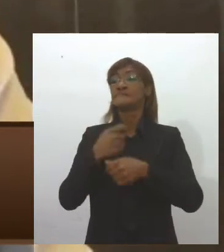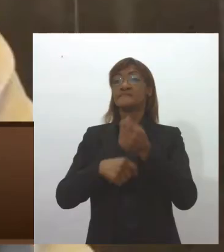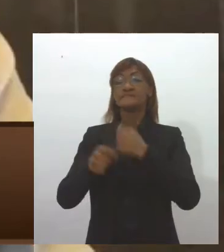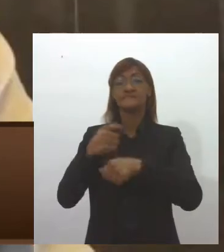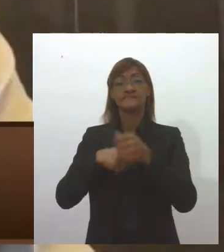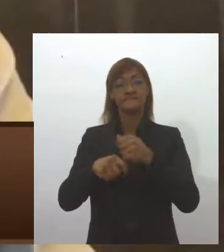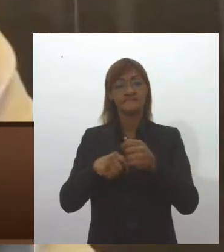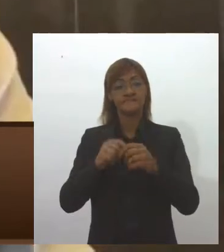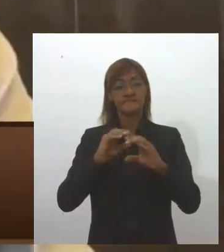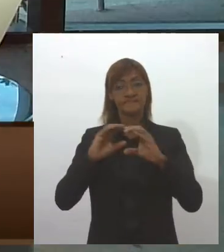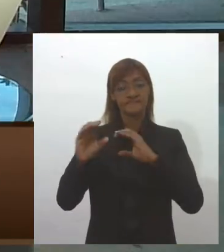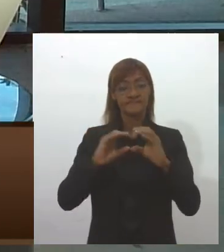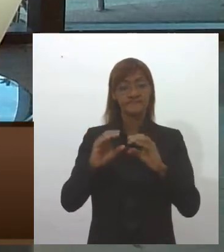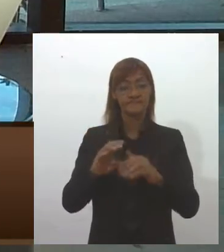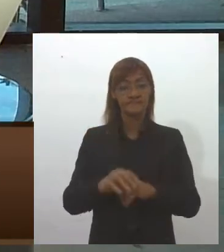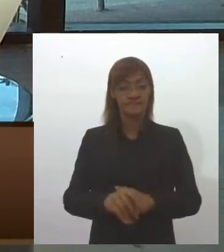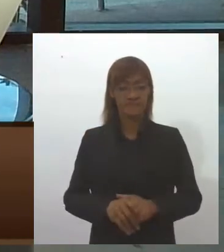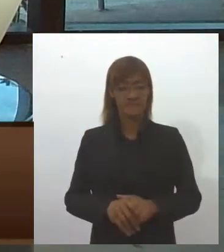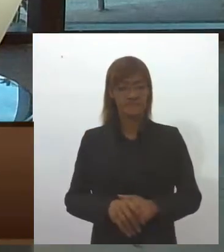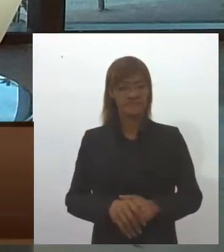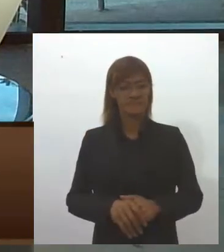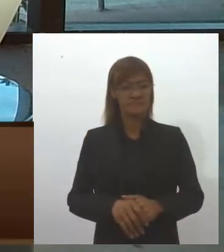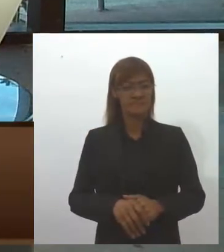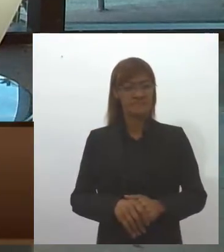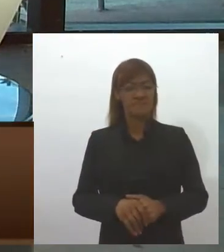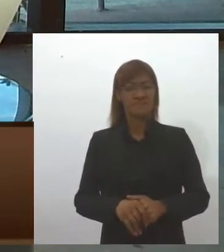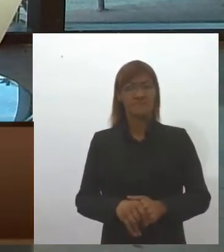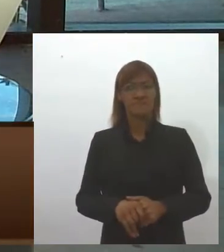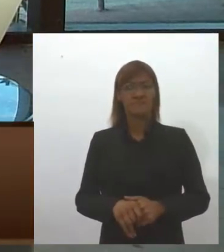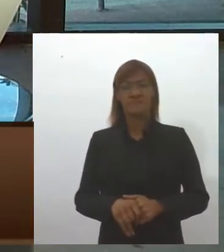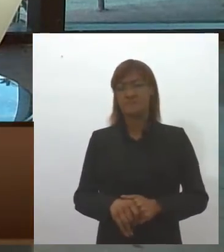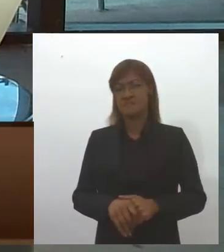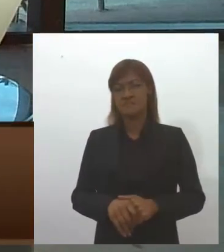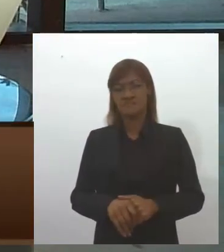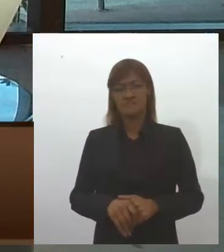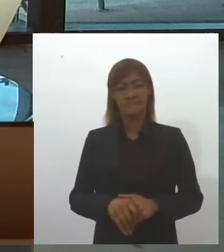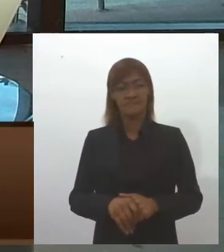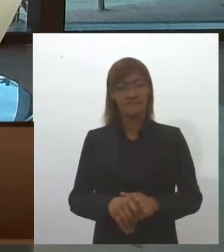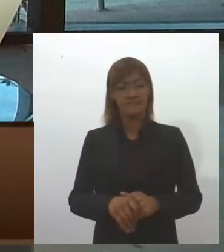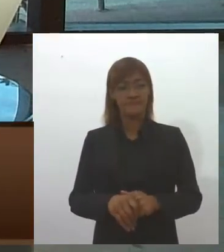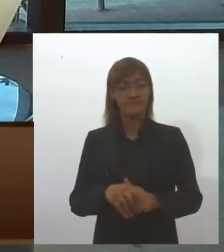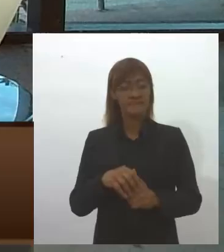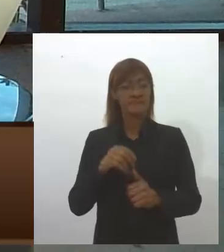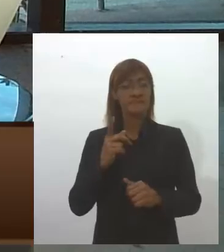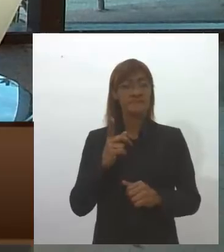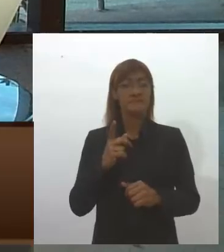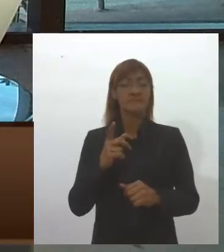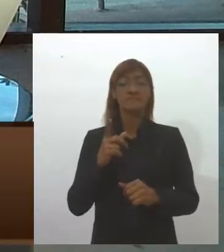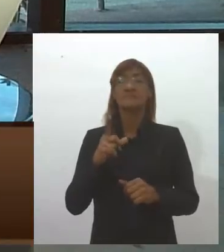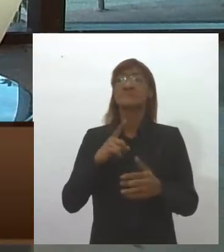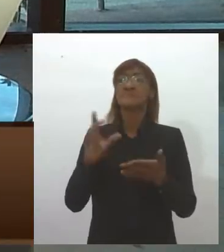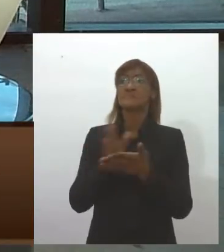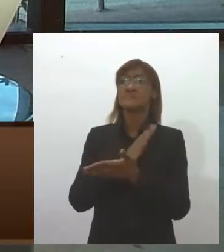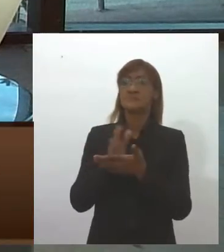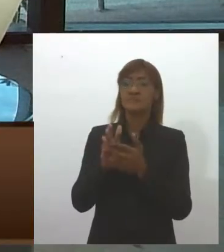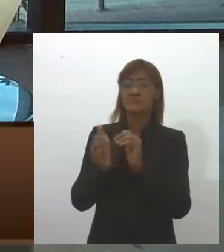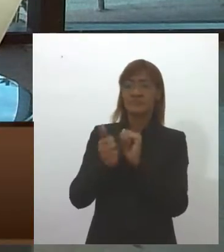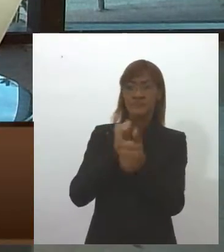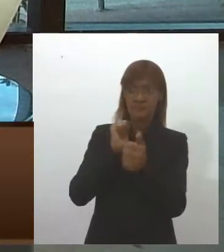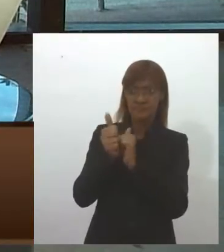economia. Eventos esportivos também é um filão aí que vocês também já tem até alguns, né, já